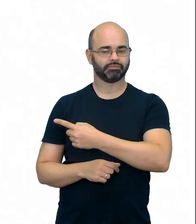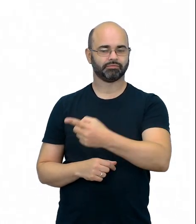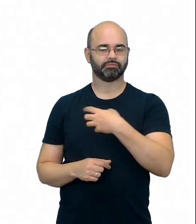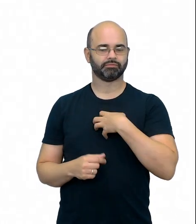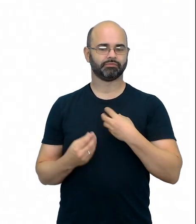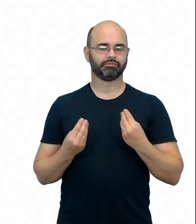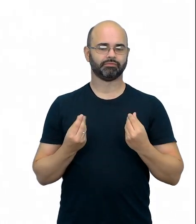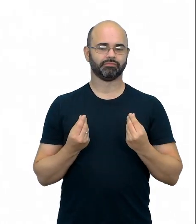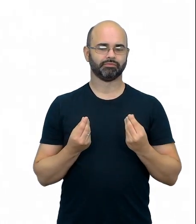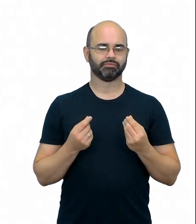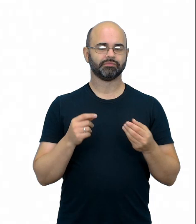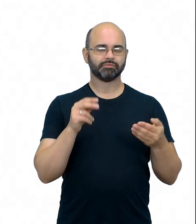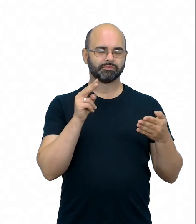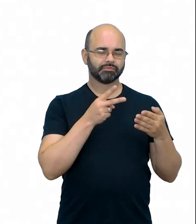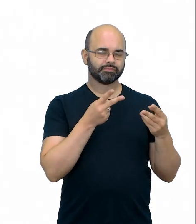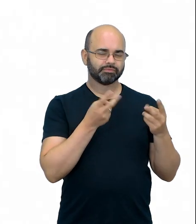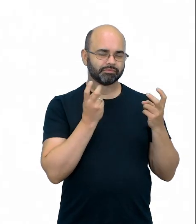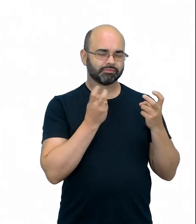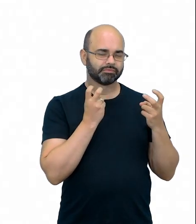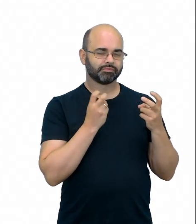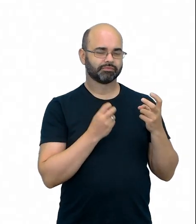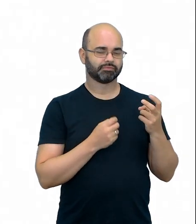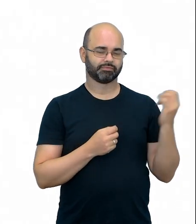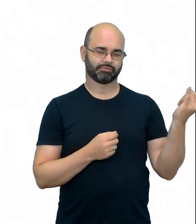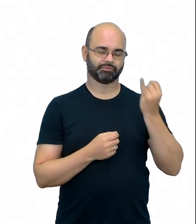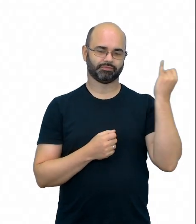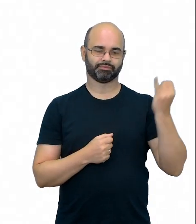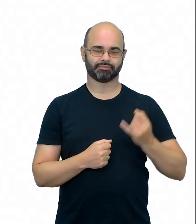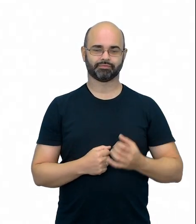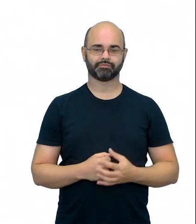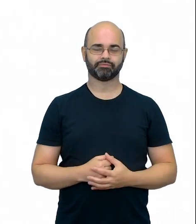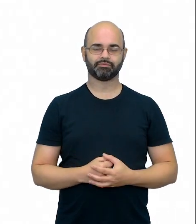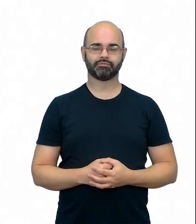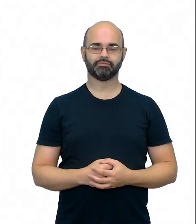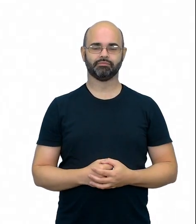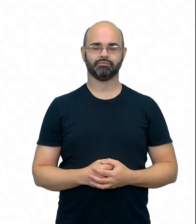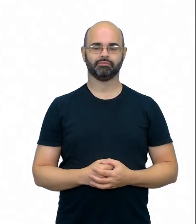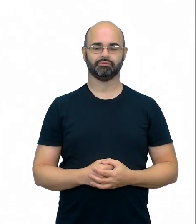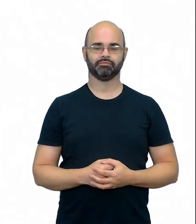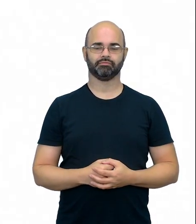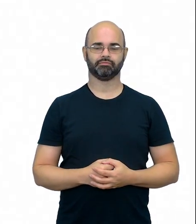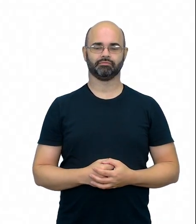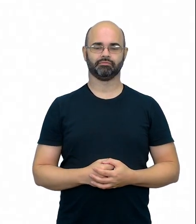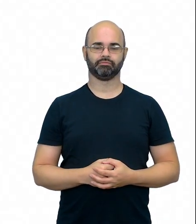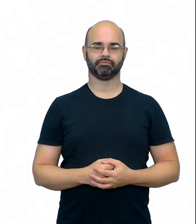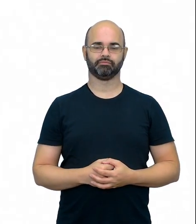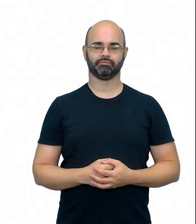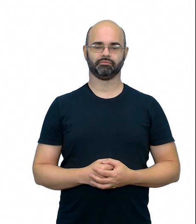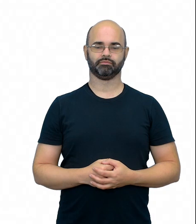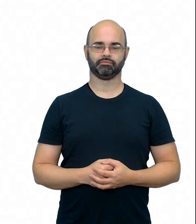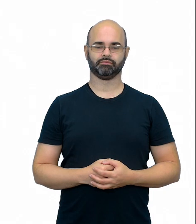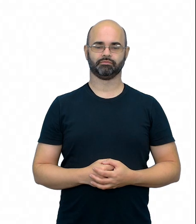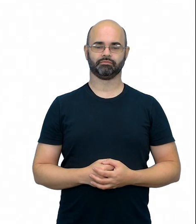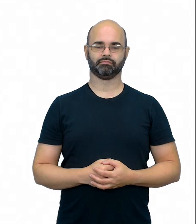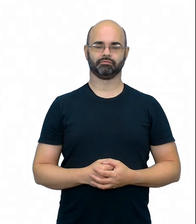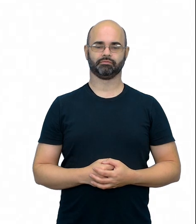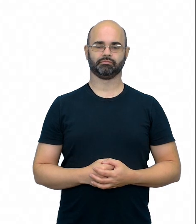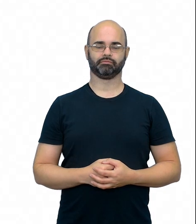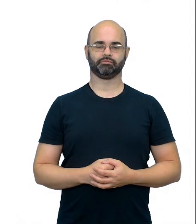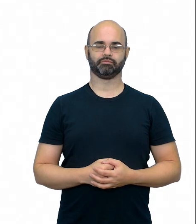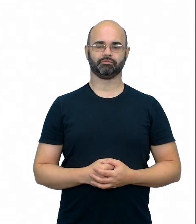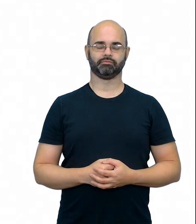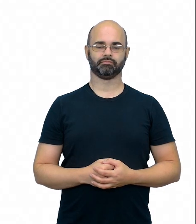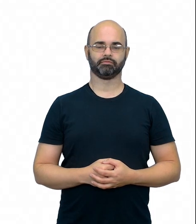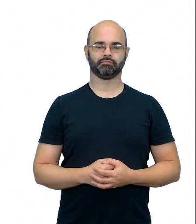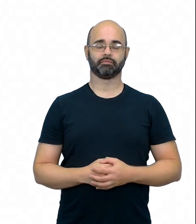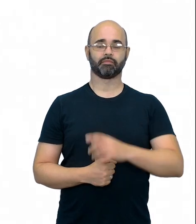essas observações. E aqui, então, é interessante fazer esse compartilhamento junto